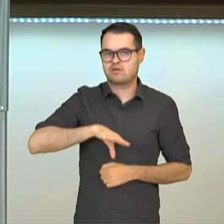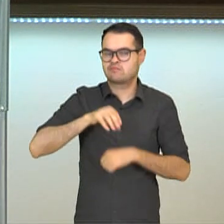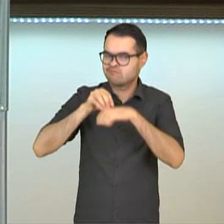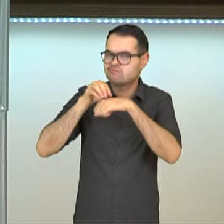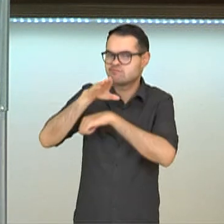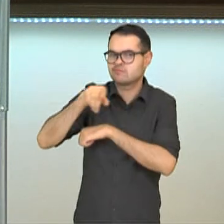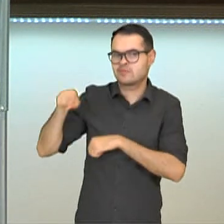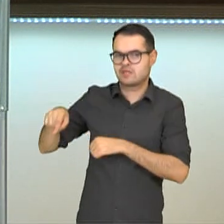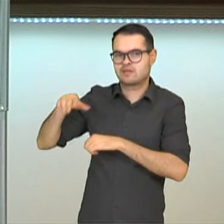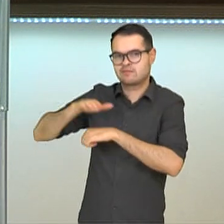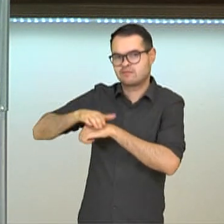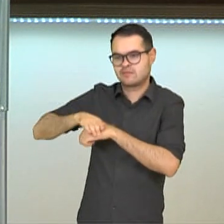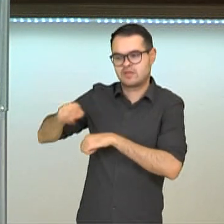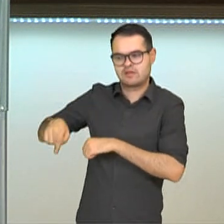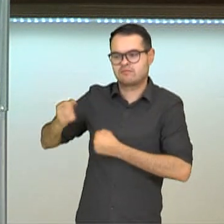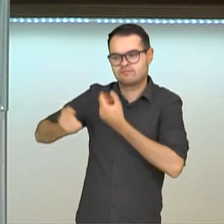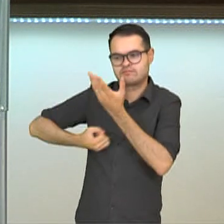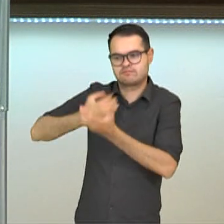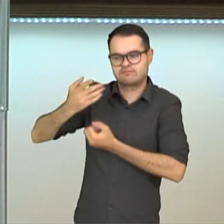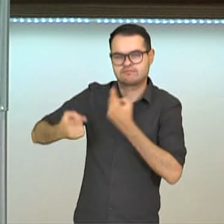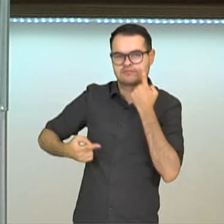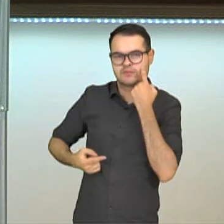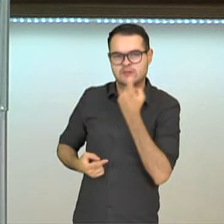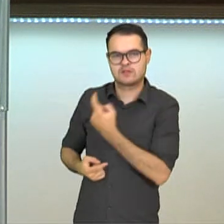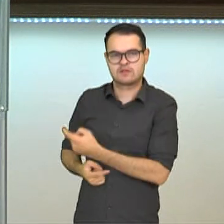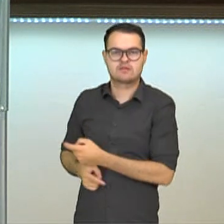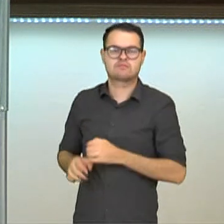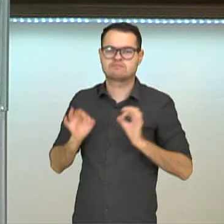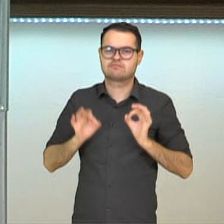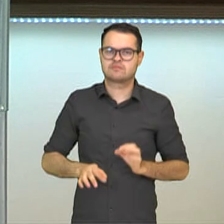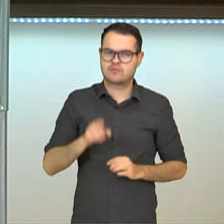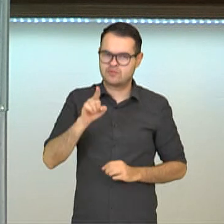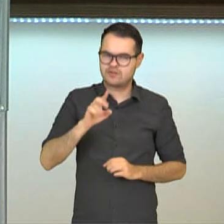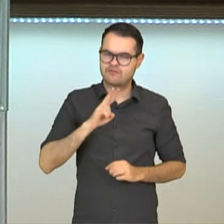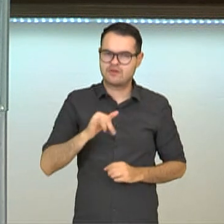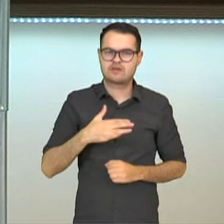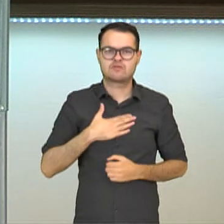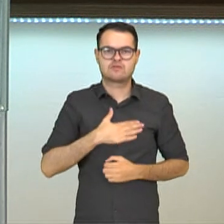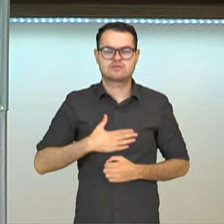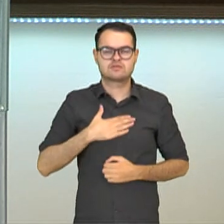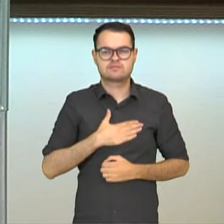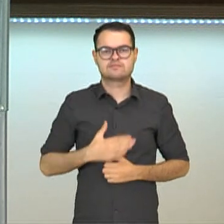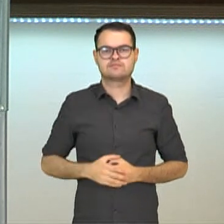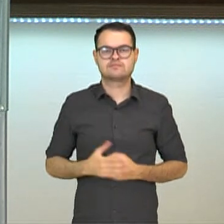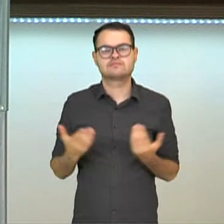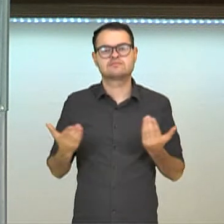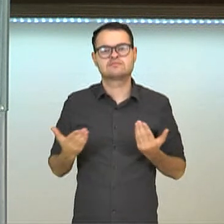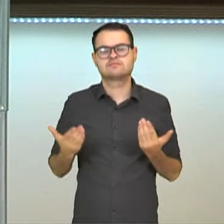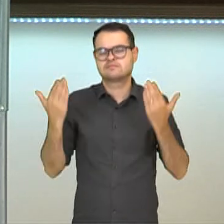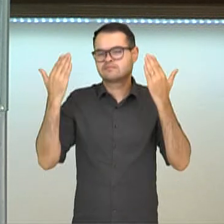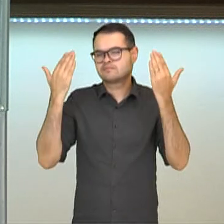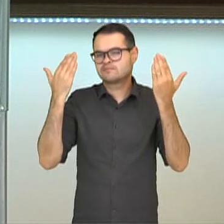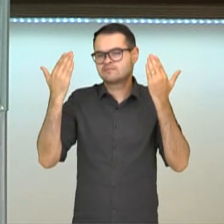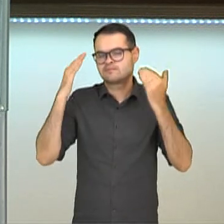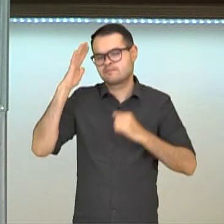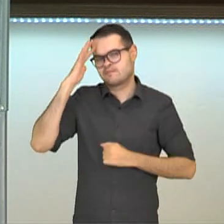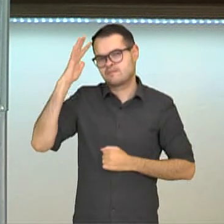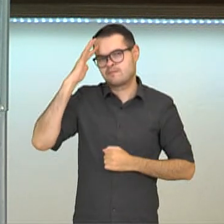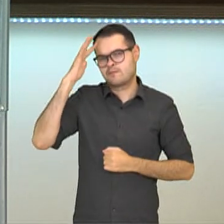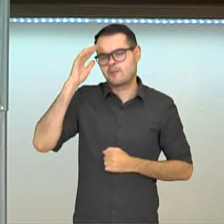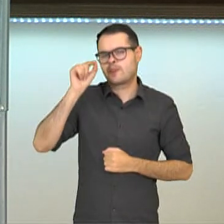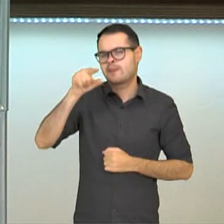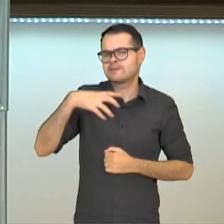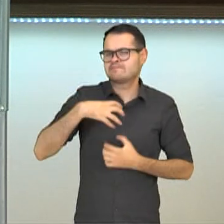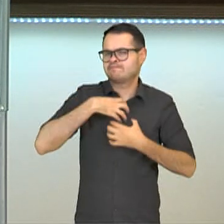a leitura desse poeta. Tem poemas interessantíssimos que eu tenho certeza que você vai gostar. Vamos refletir um pouquinho. O que